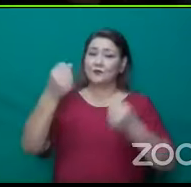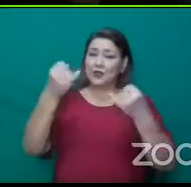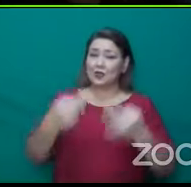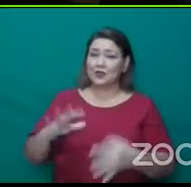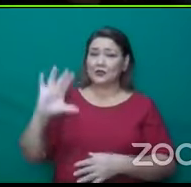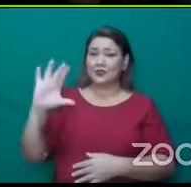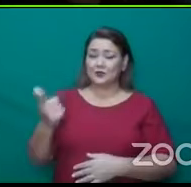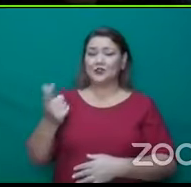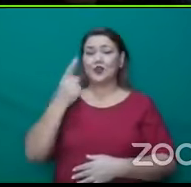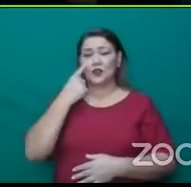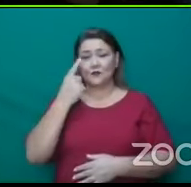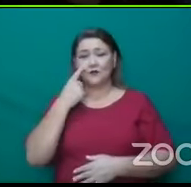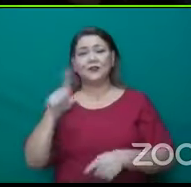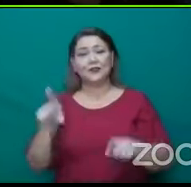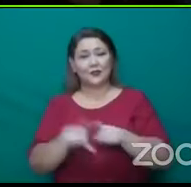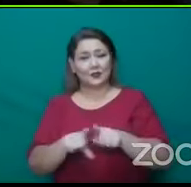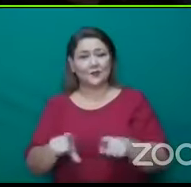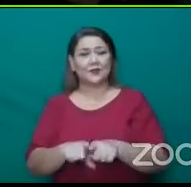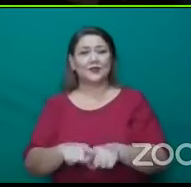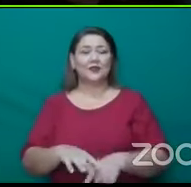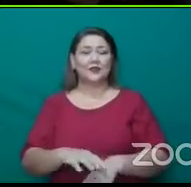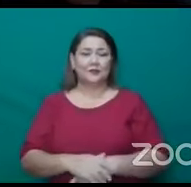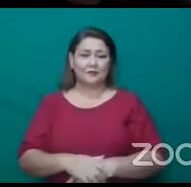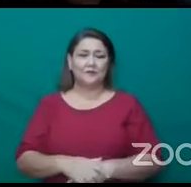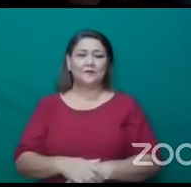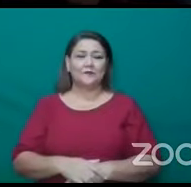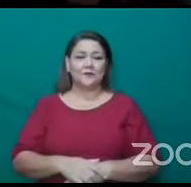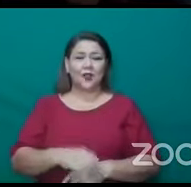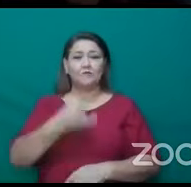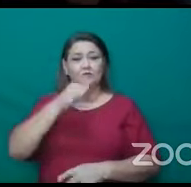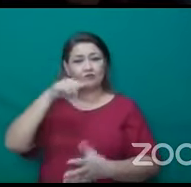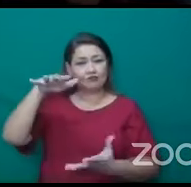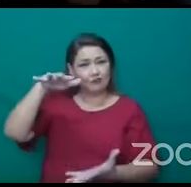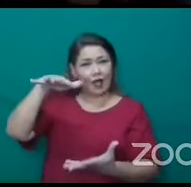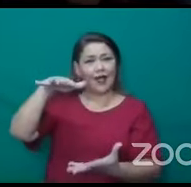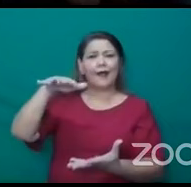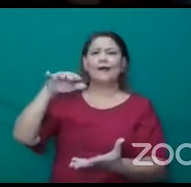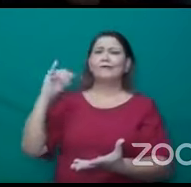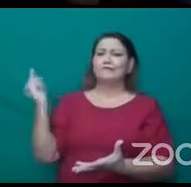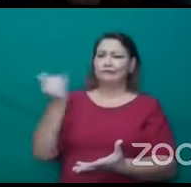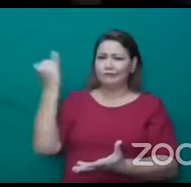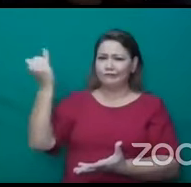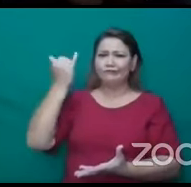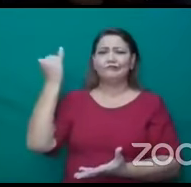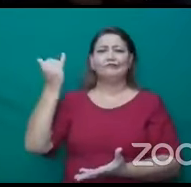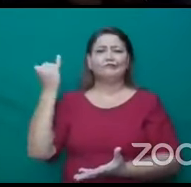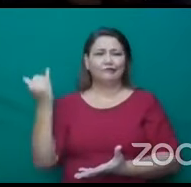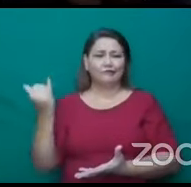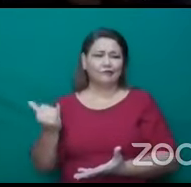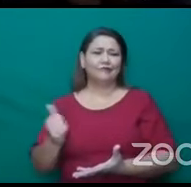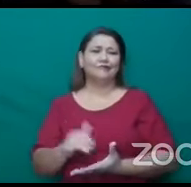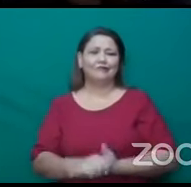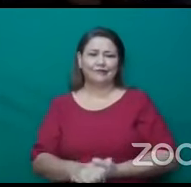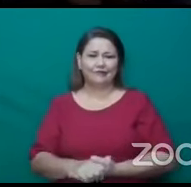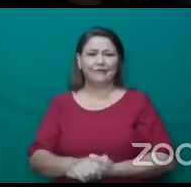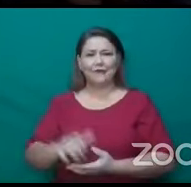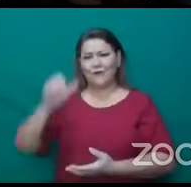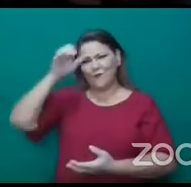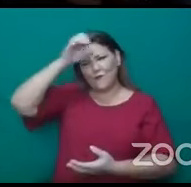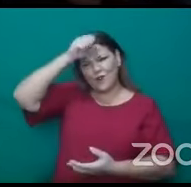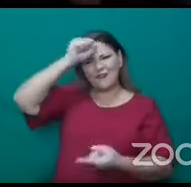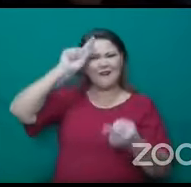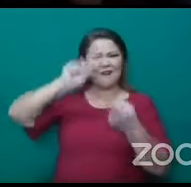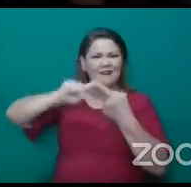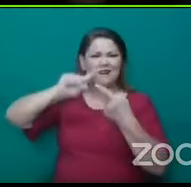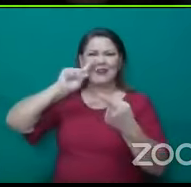legal. Que a máquina seja um personagem importante aí para nos vingar dos folgados,